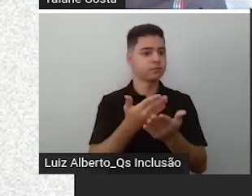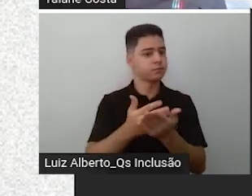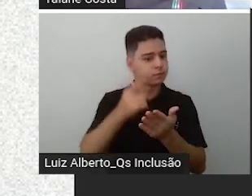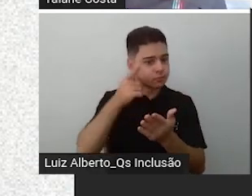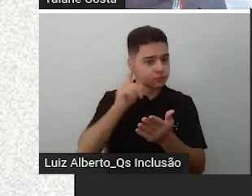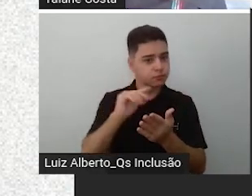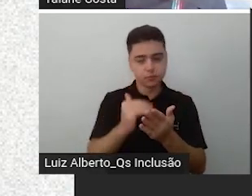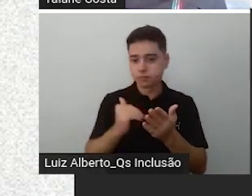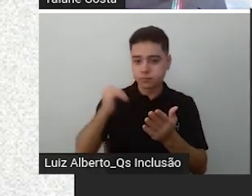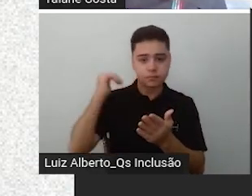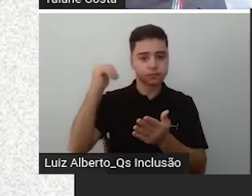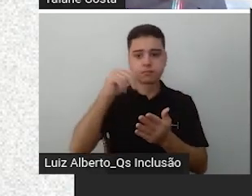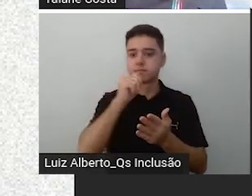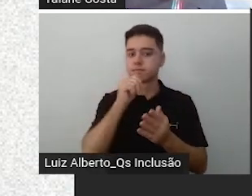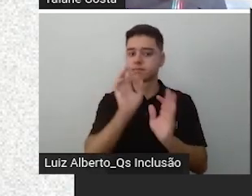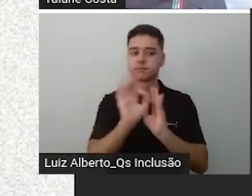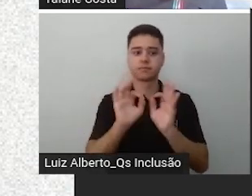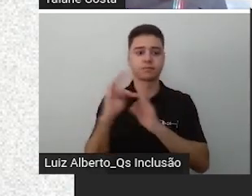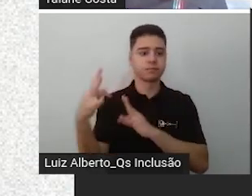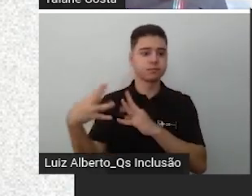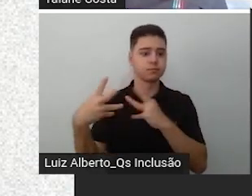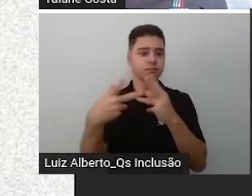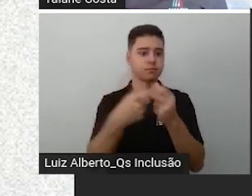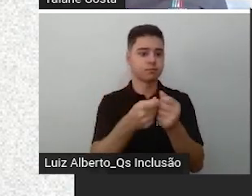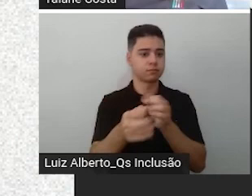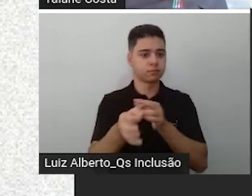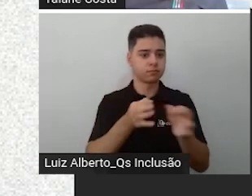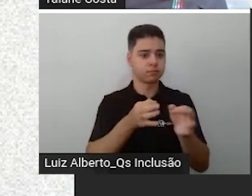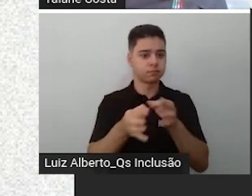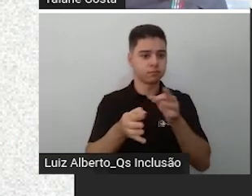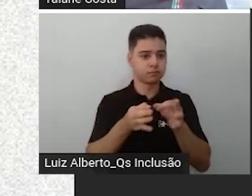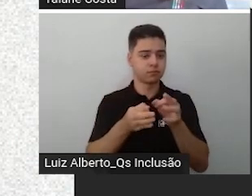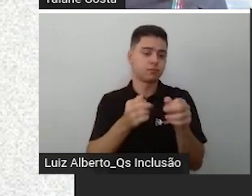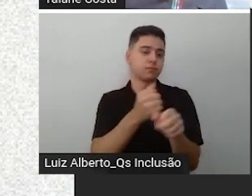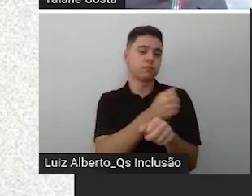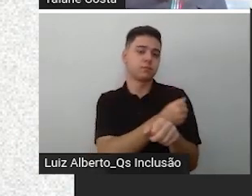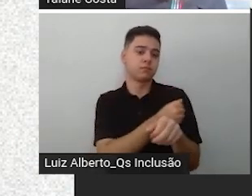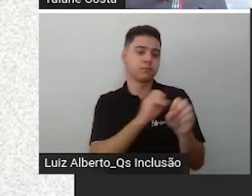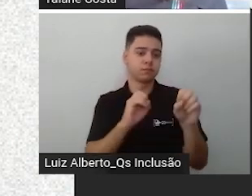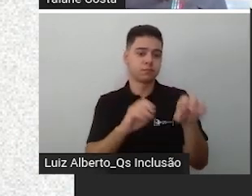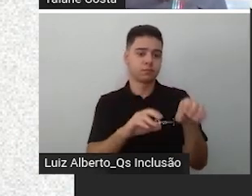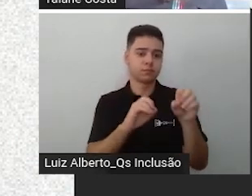alcançar a compreensão total do aluno com aula em